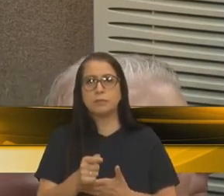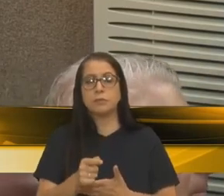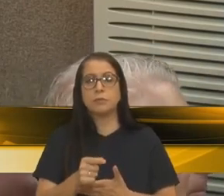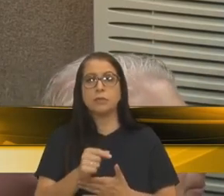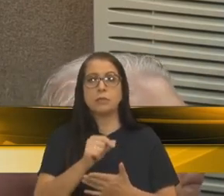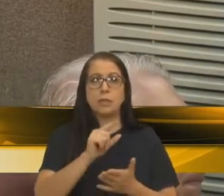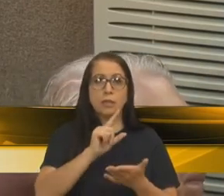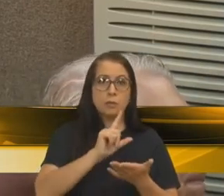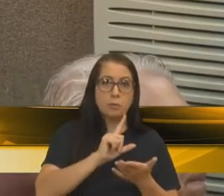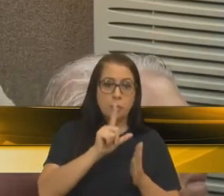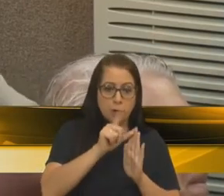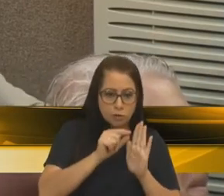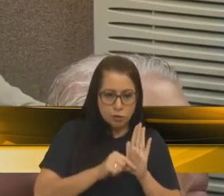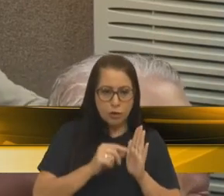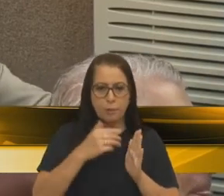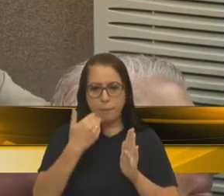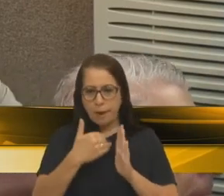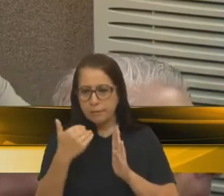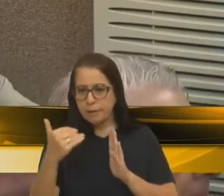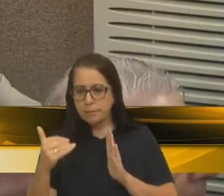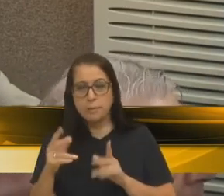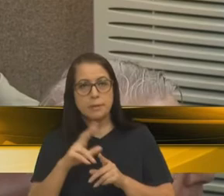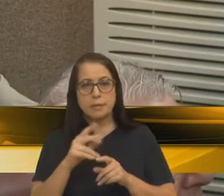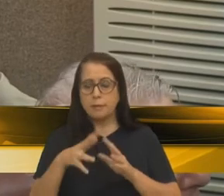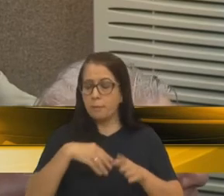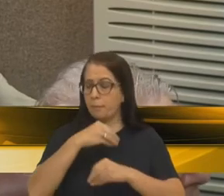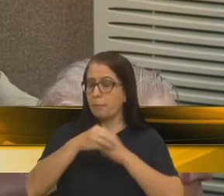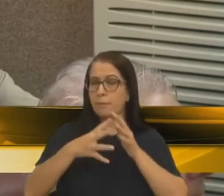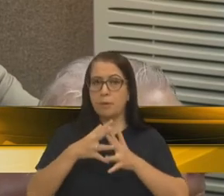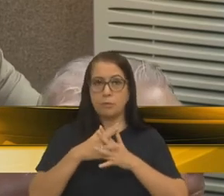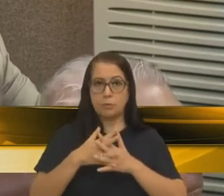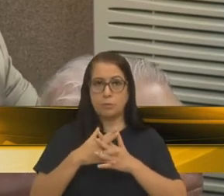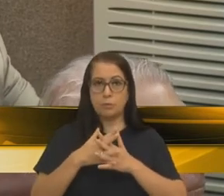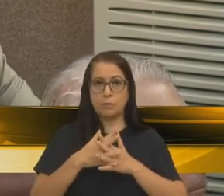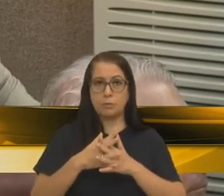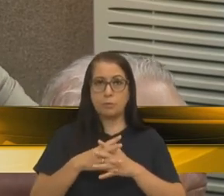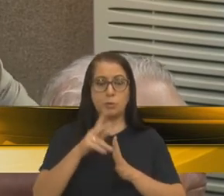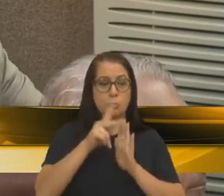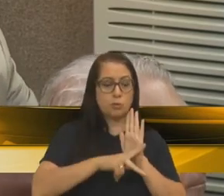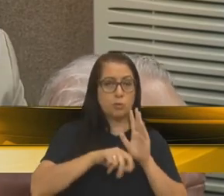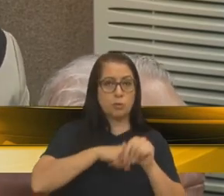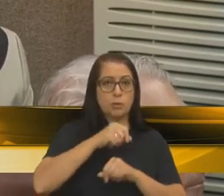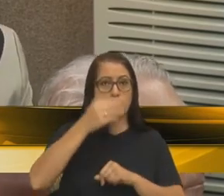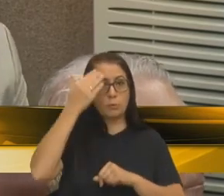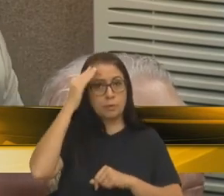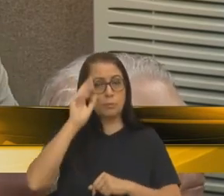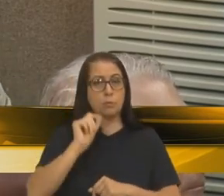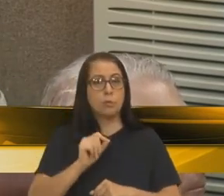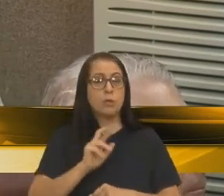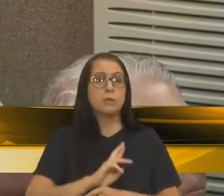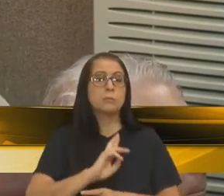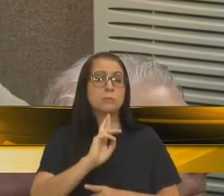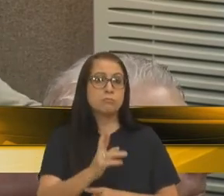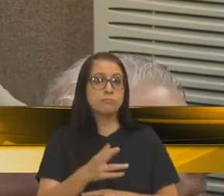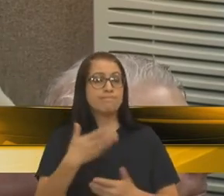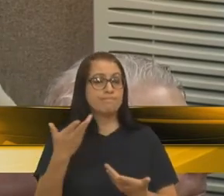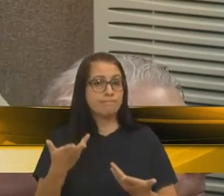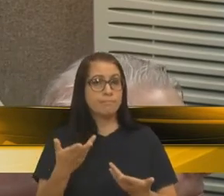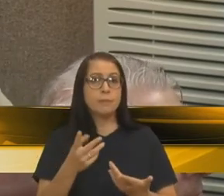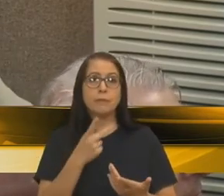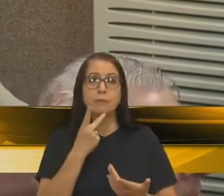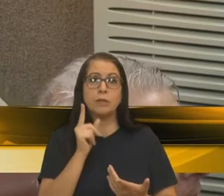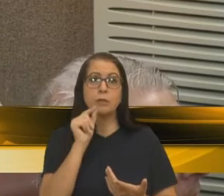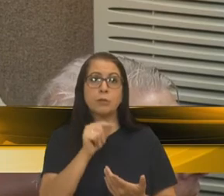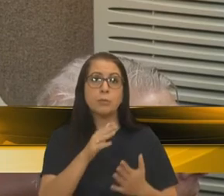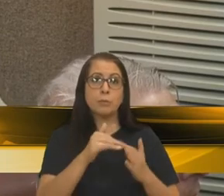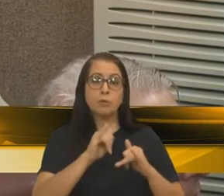outro, ele virou uma bagunça, esse seu pedido de informações transformou o projeto numa bagunça, porque eles não sabem o que responder. Então, a senhora colocando esse pedido de